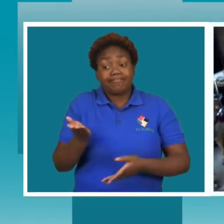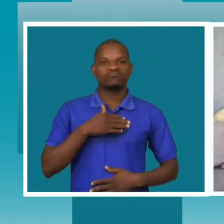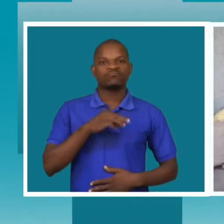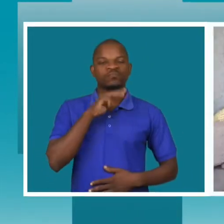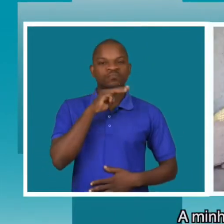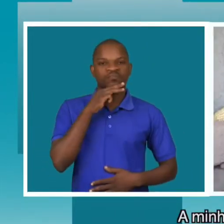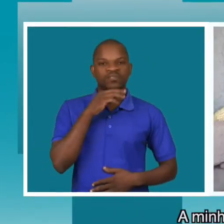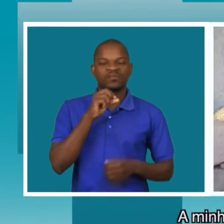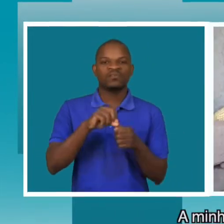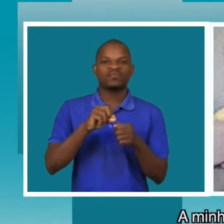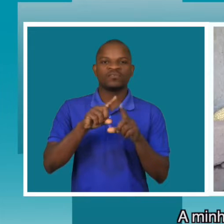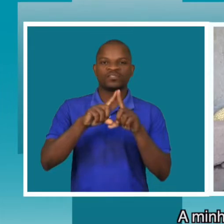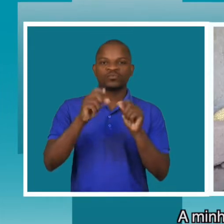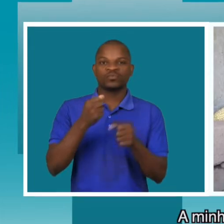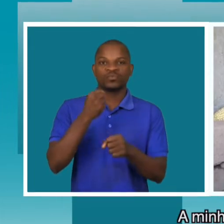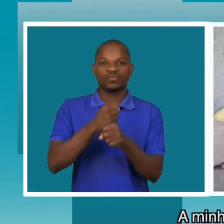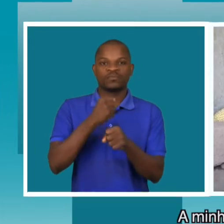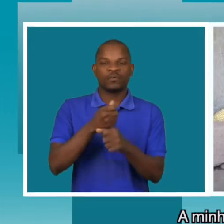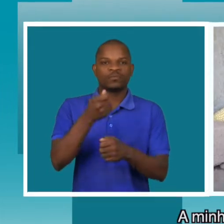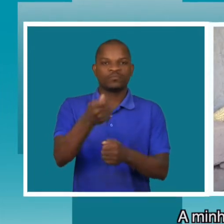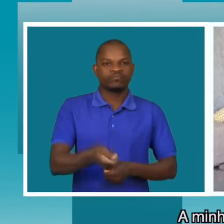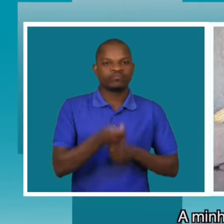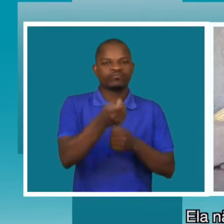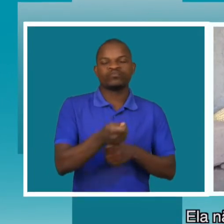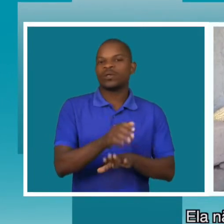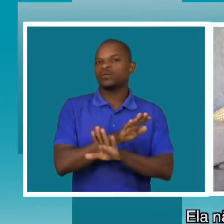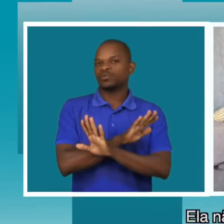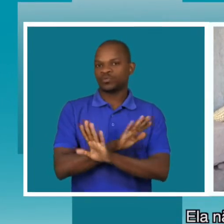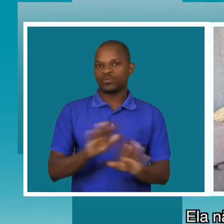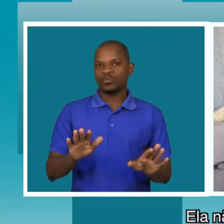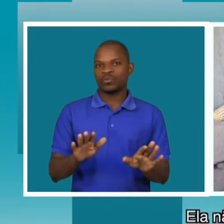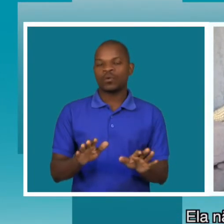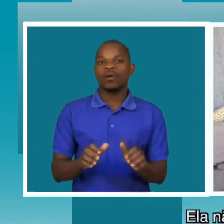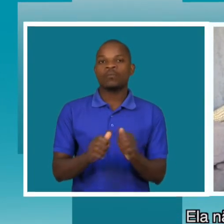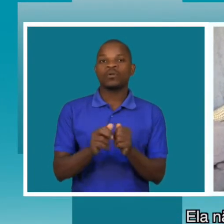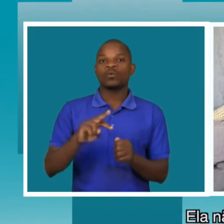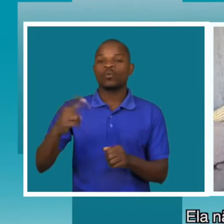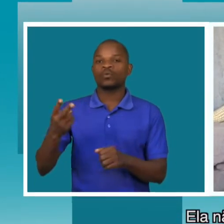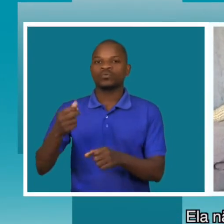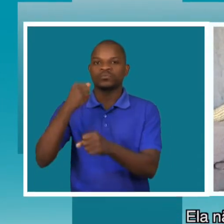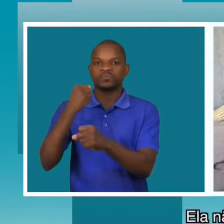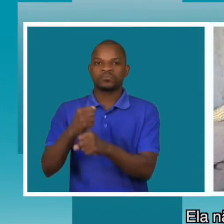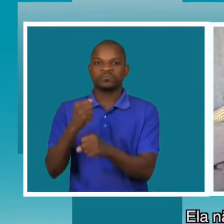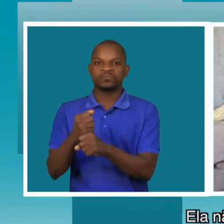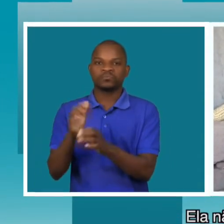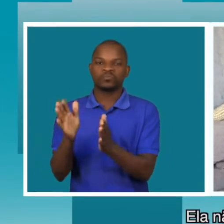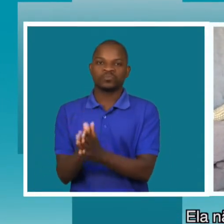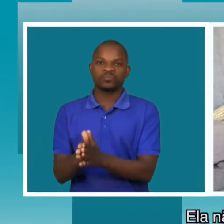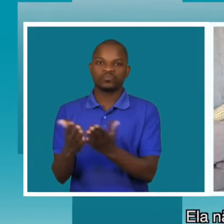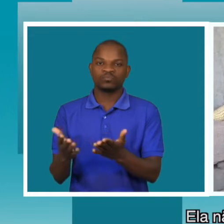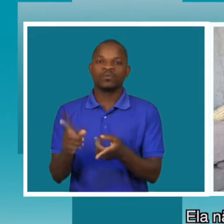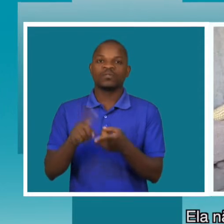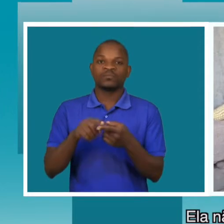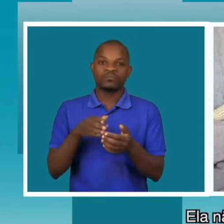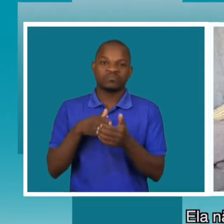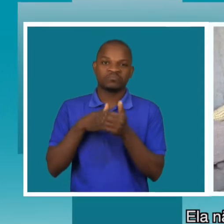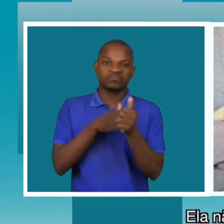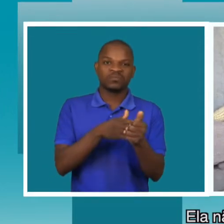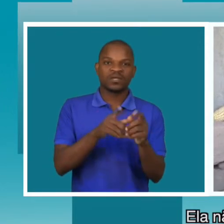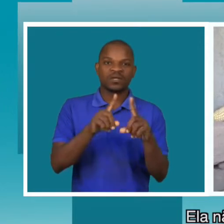Minha mãe é um camponês. Ela não tem nada a seguir essa companhia, essa